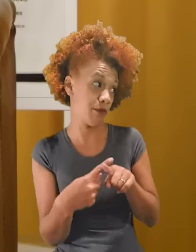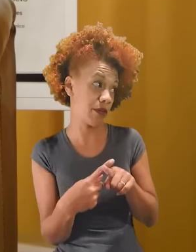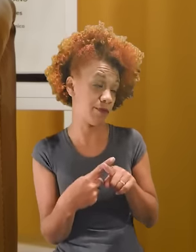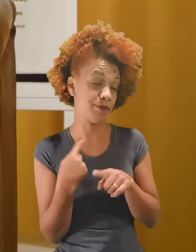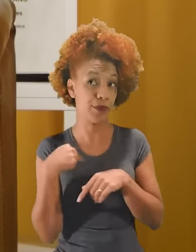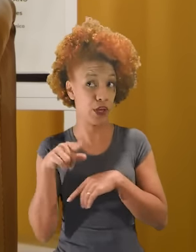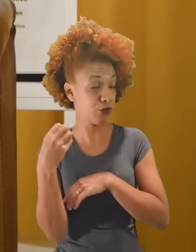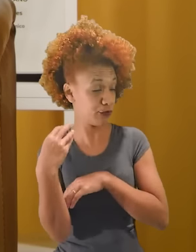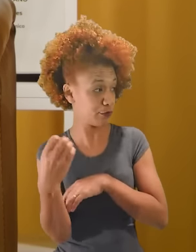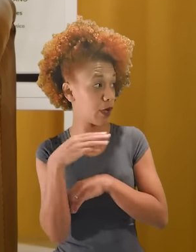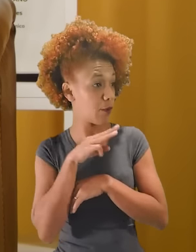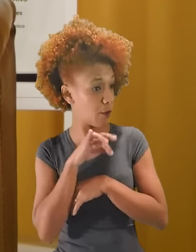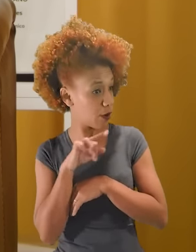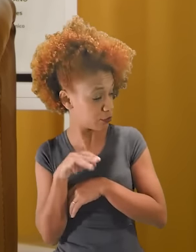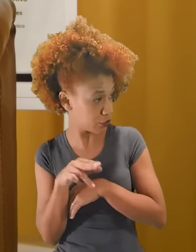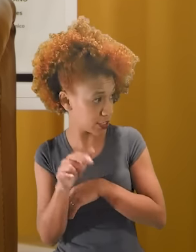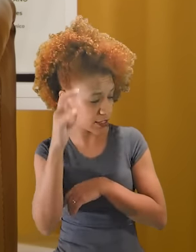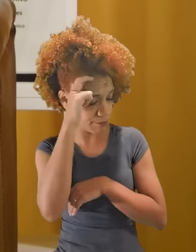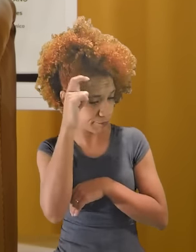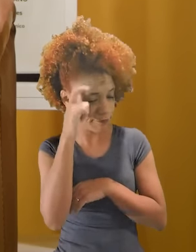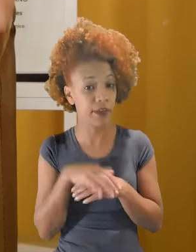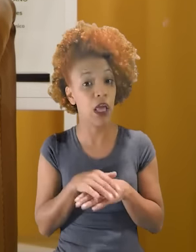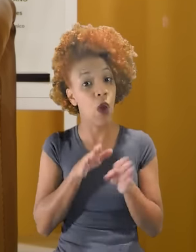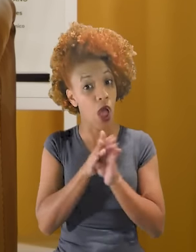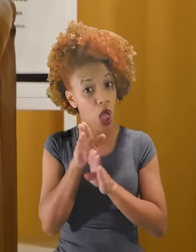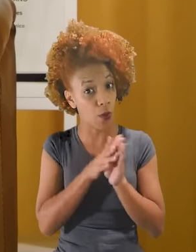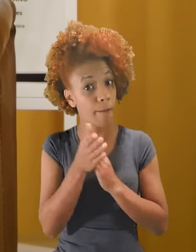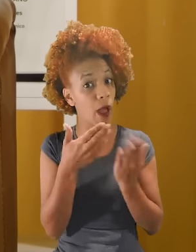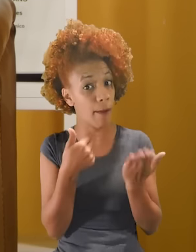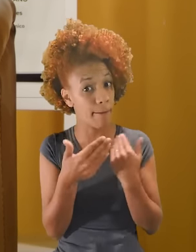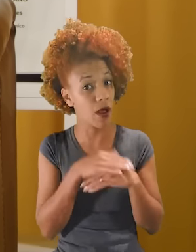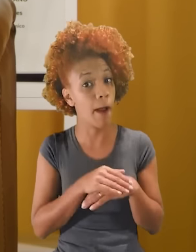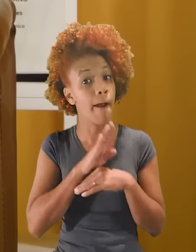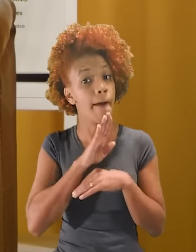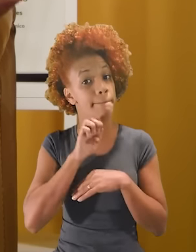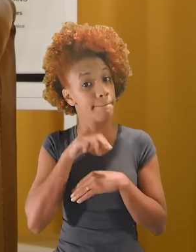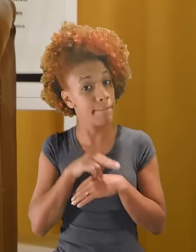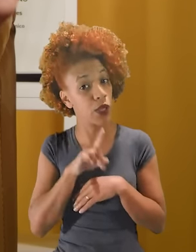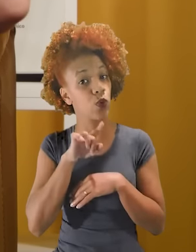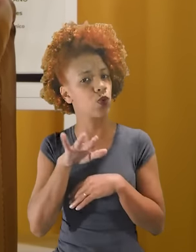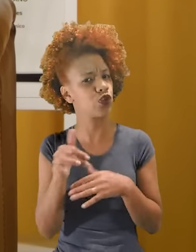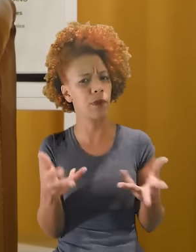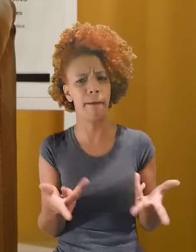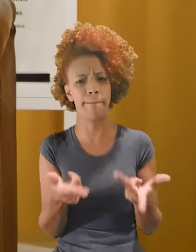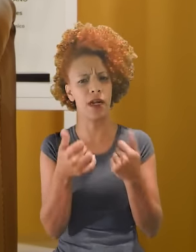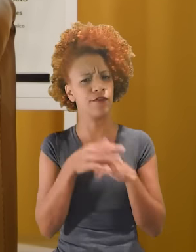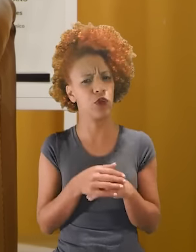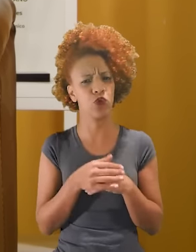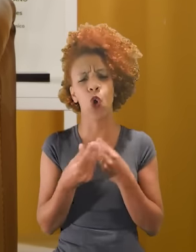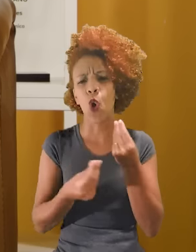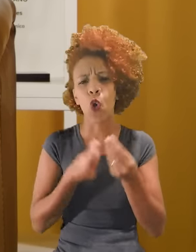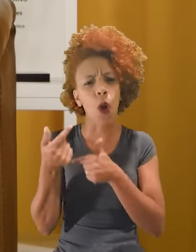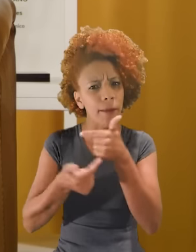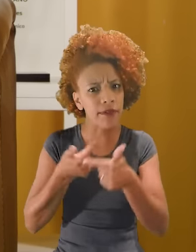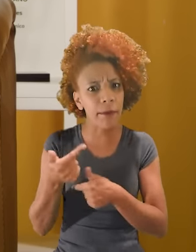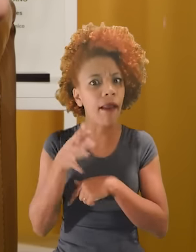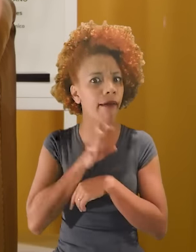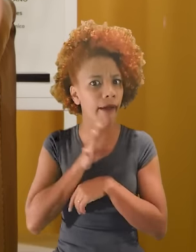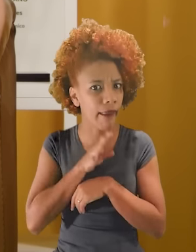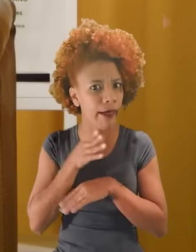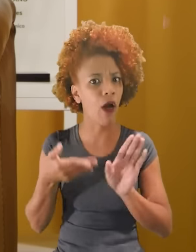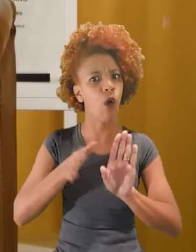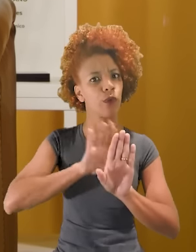eu fui pra Disney algumas vezes, sim, quando eu cheguei lá na Disney, inclusive eu recomendo um papo que eu tive com o Ben Ludmer, maravilhoso, que ele conta sobre o parque, como é trabalhar lá, que é muito